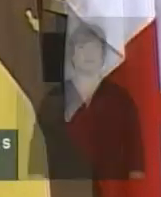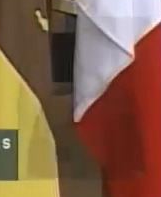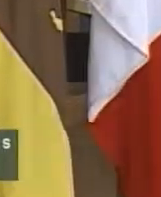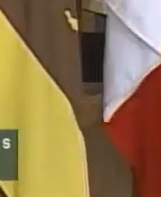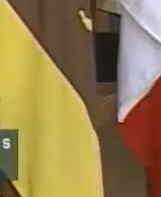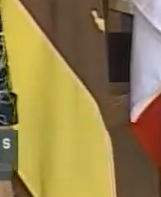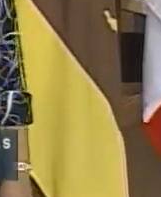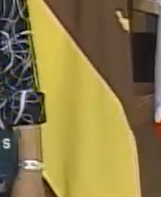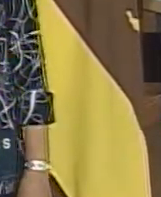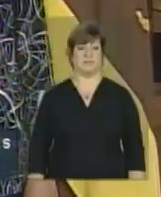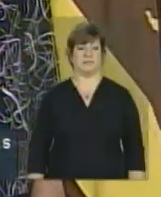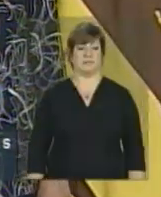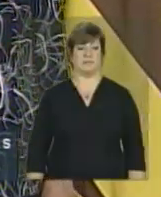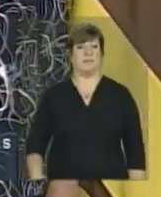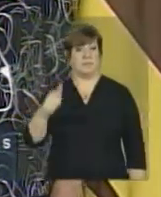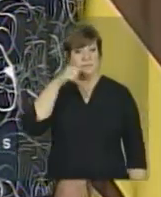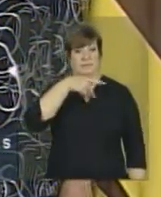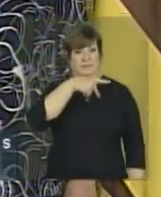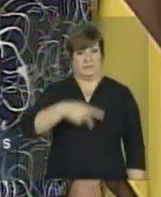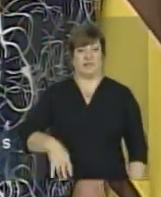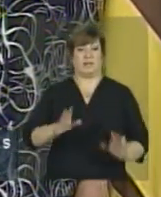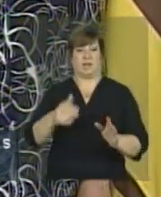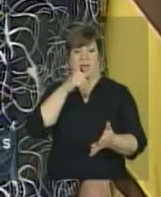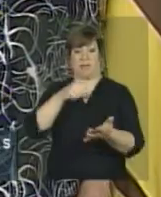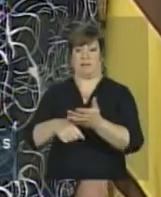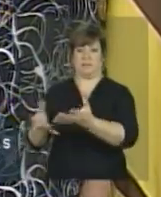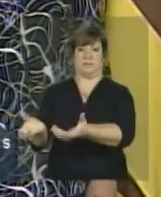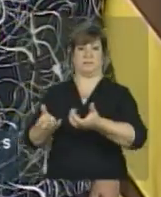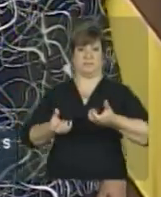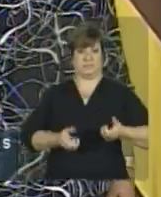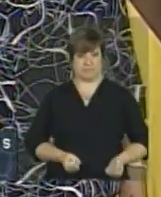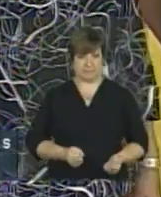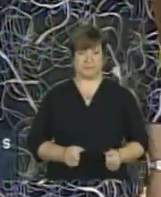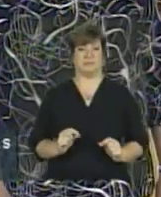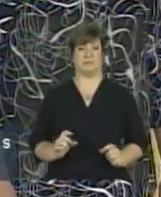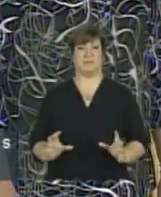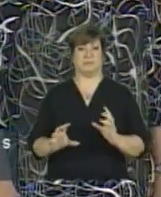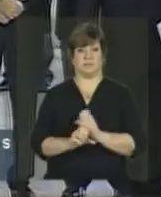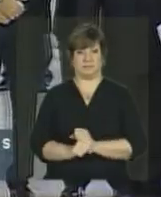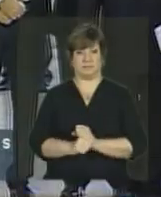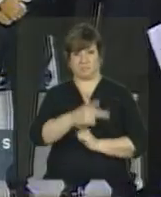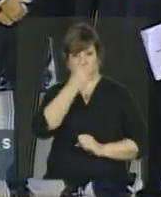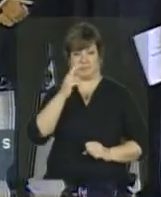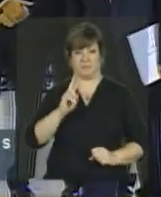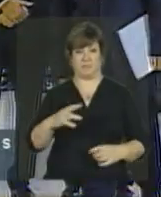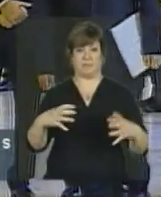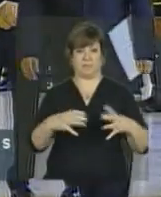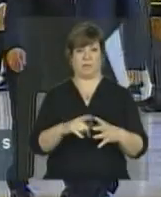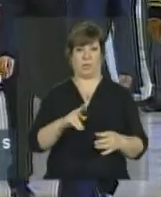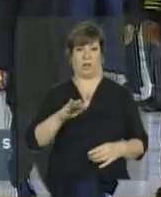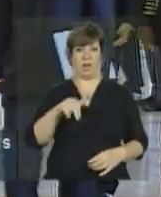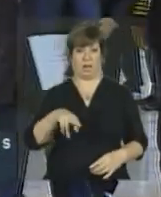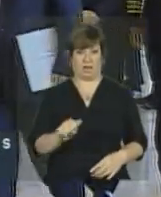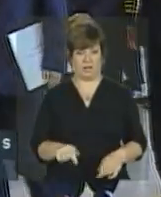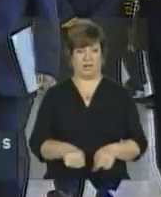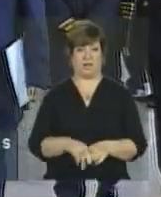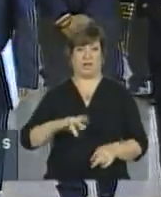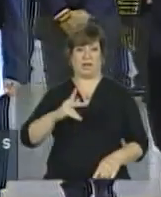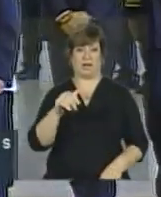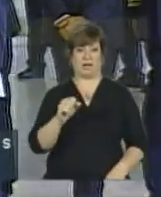A presidenta já recebeu as cartas de apresentação dos representantes da Guiana,